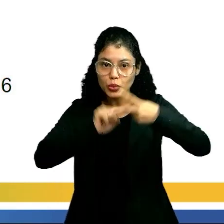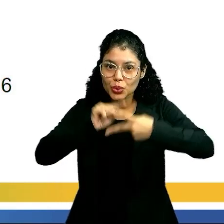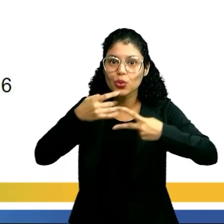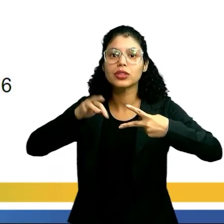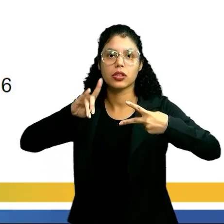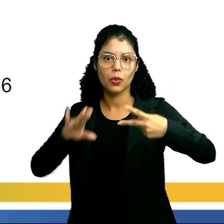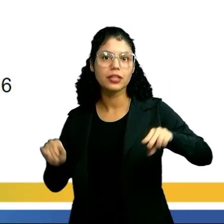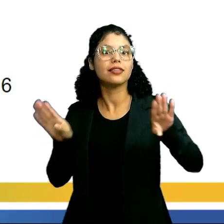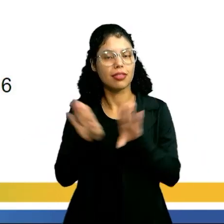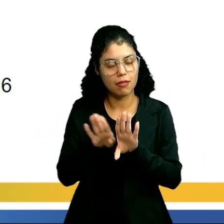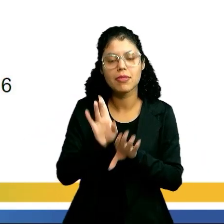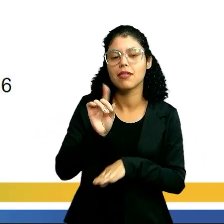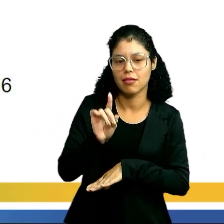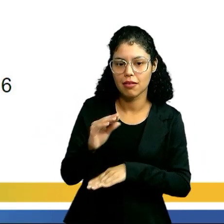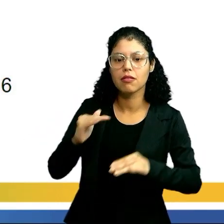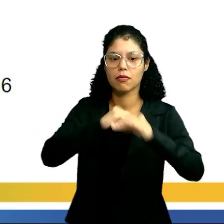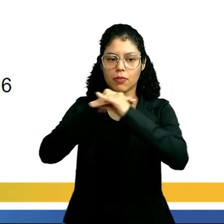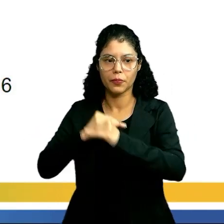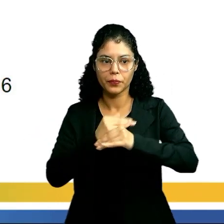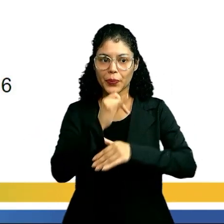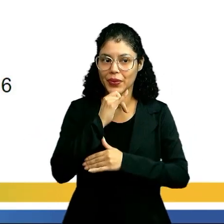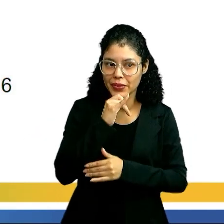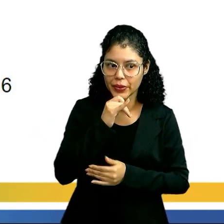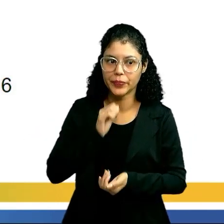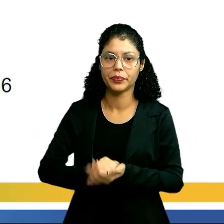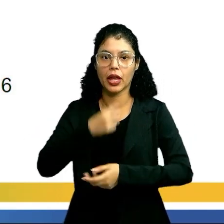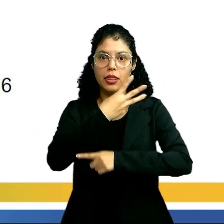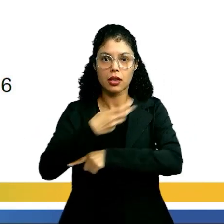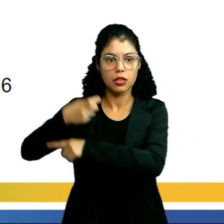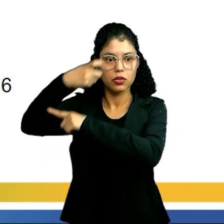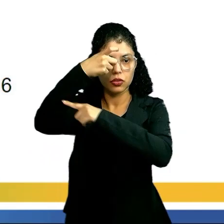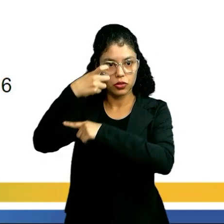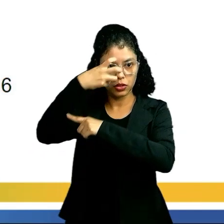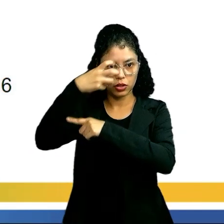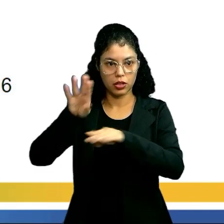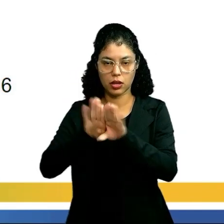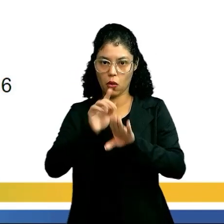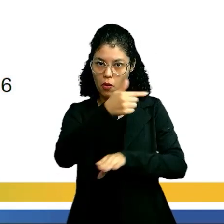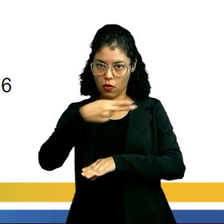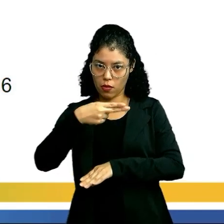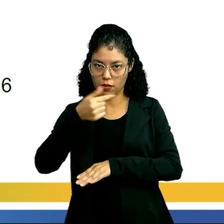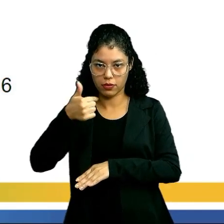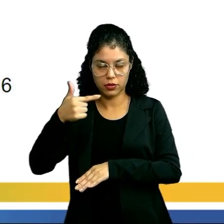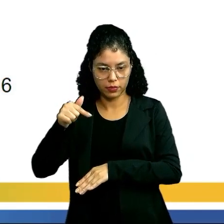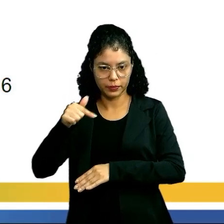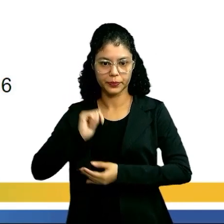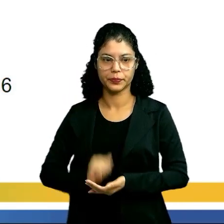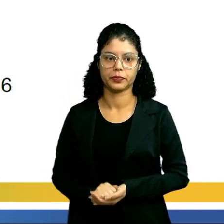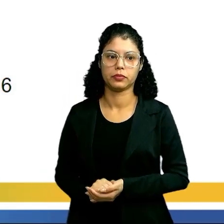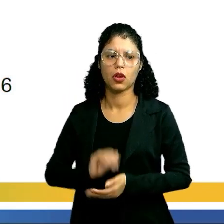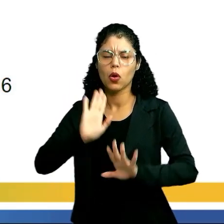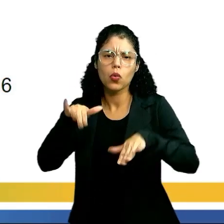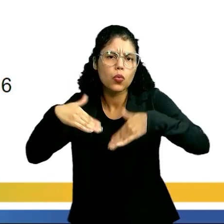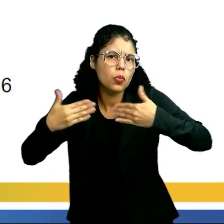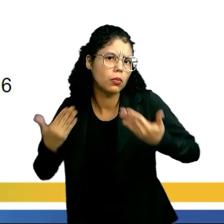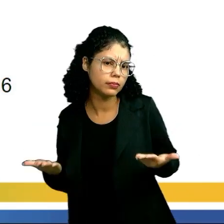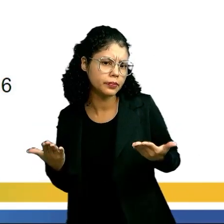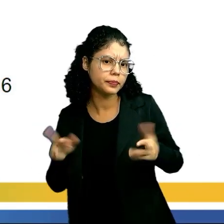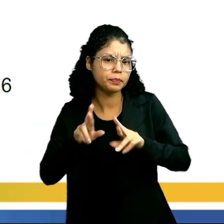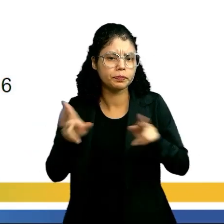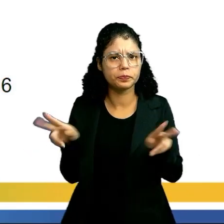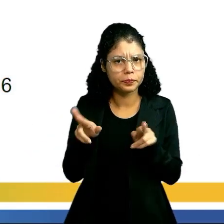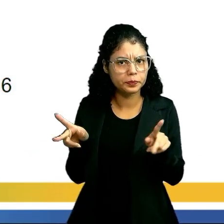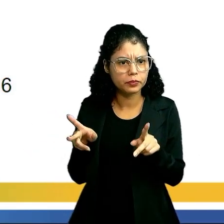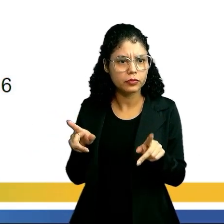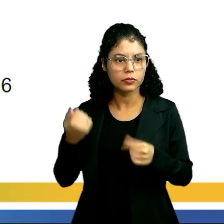expoentes também serão. Observe esse exemplo aqui, ó. 3 elevado a x igual a 27. Qual é a